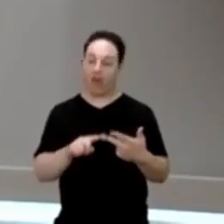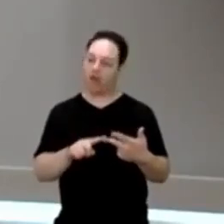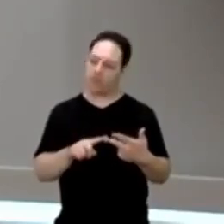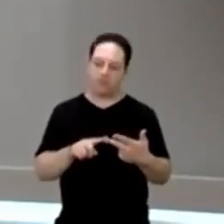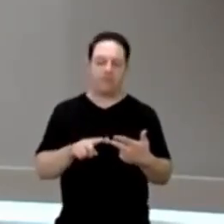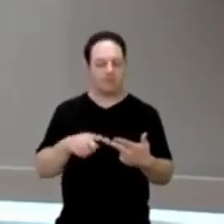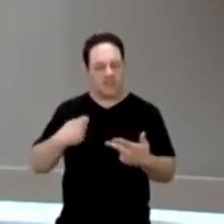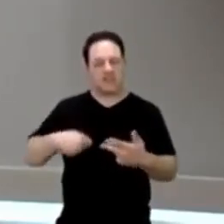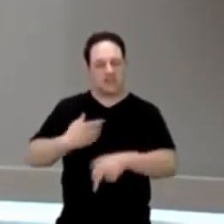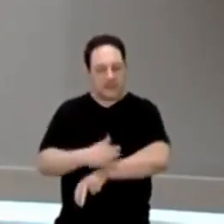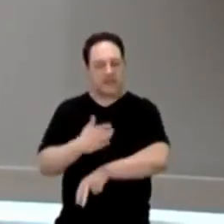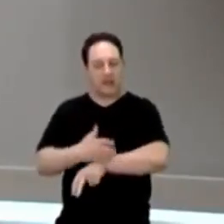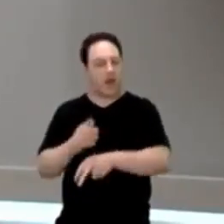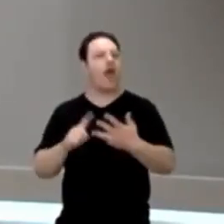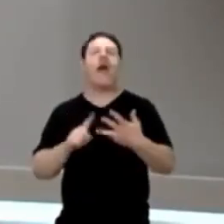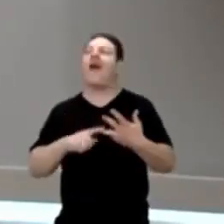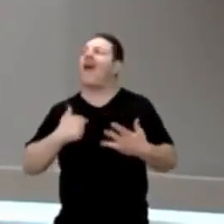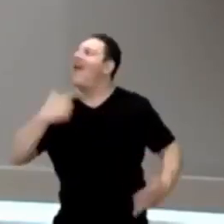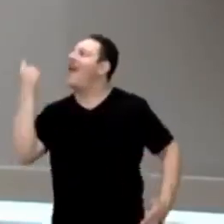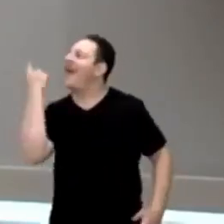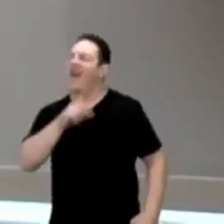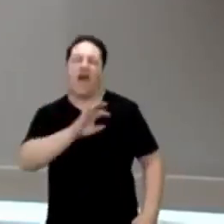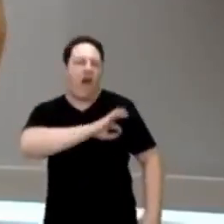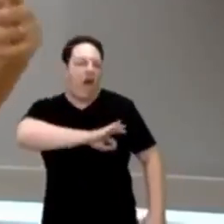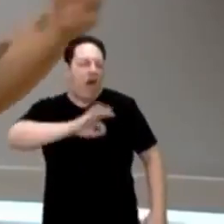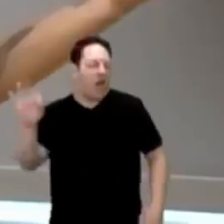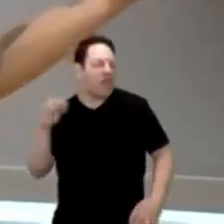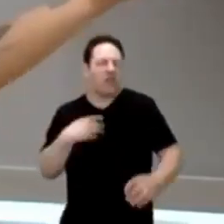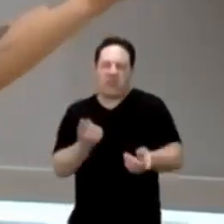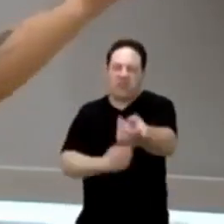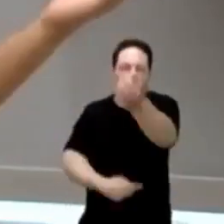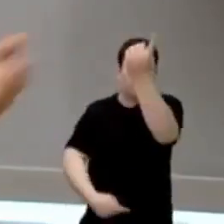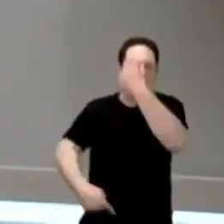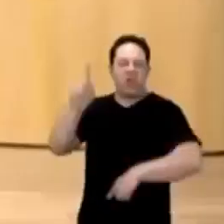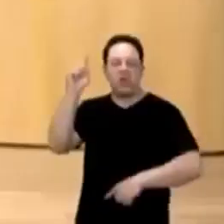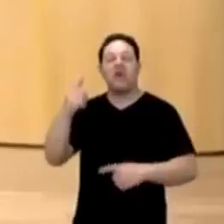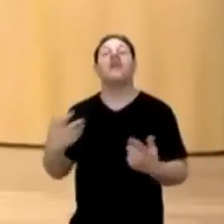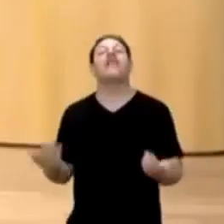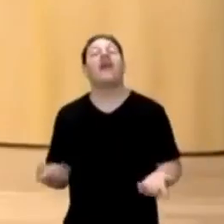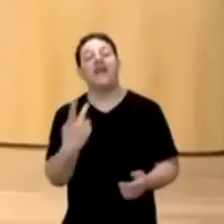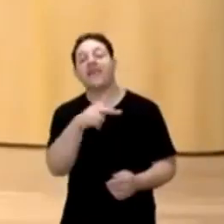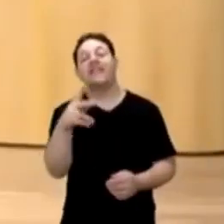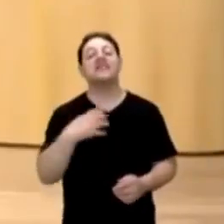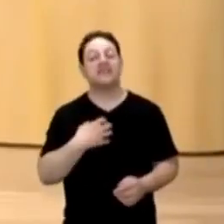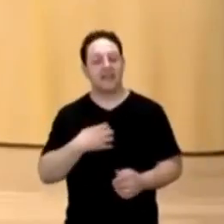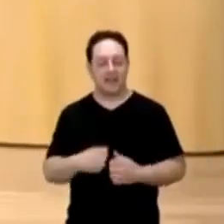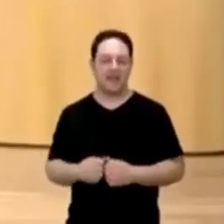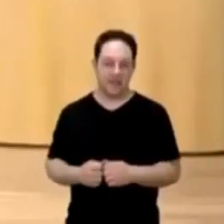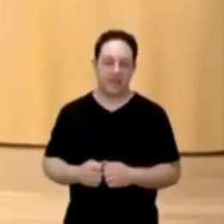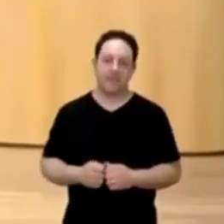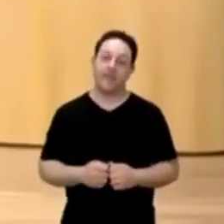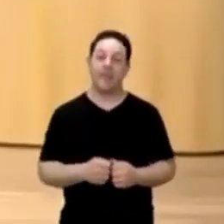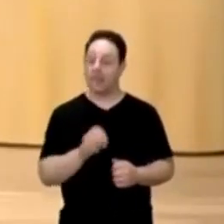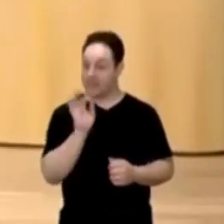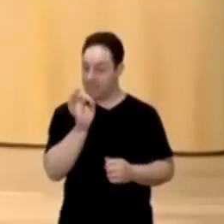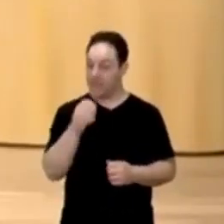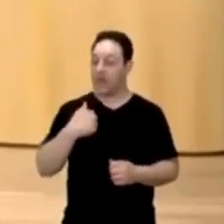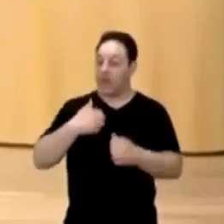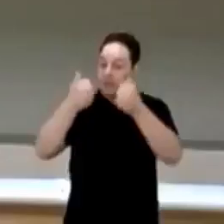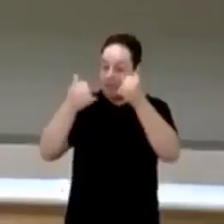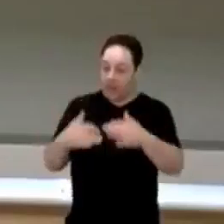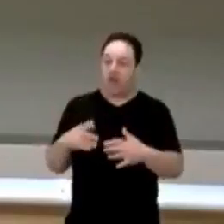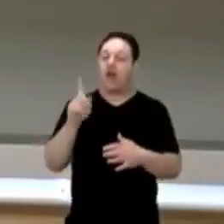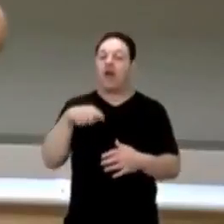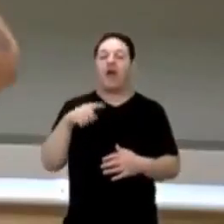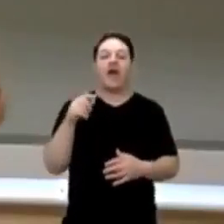ainda tenho para melhorar. Ah, esse, nossa, sim, foi disparado, eu melhorei muito, né? Sim. Eu falei autoconhecimento. Como que é? Eu falei conhecimento